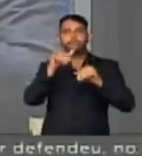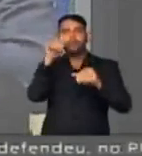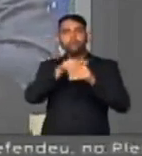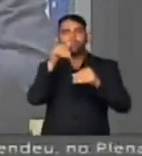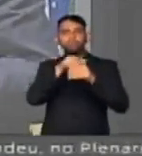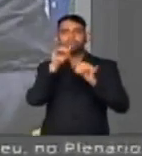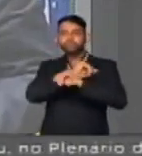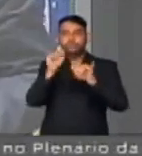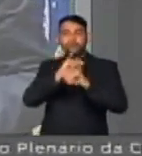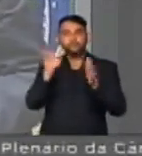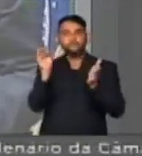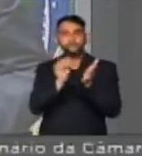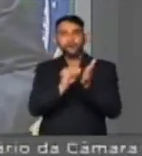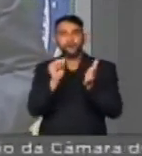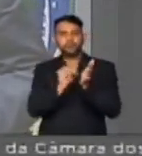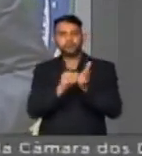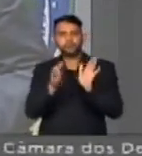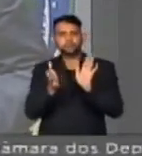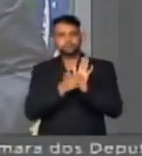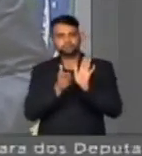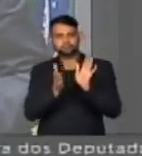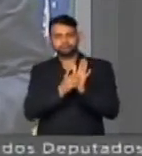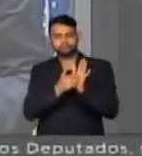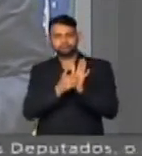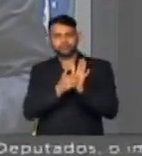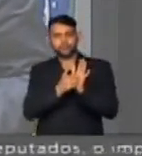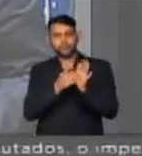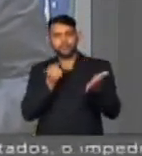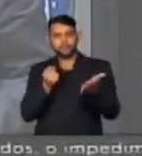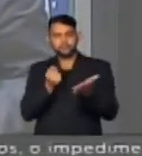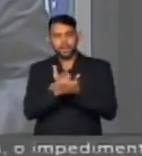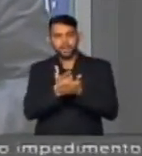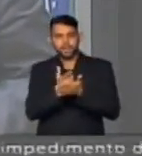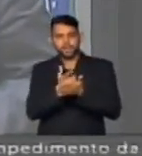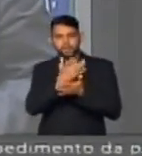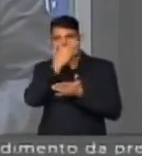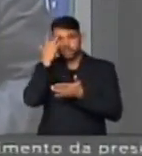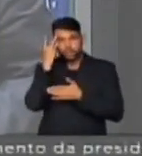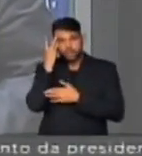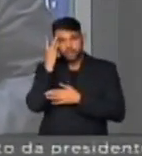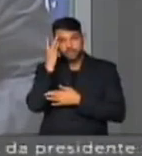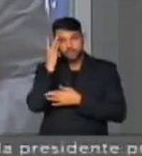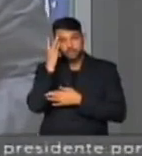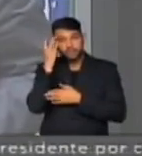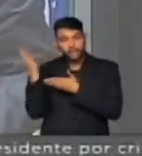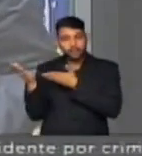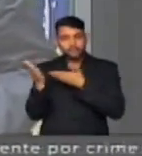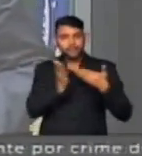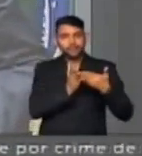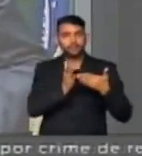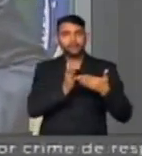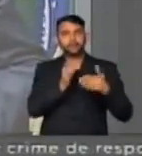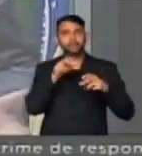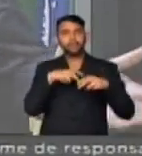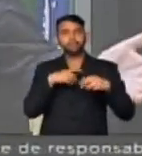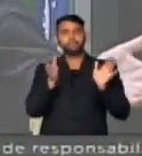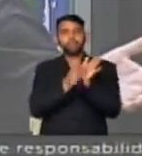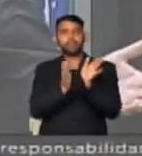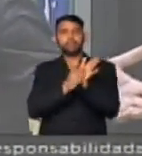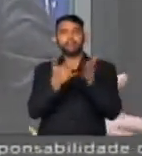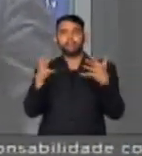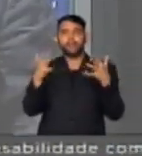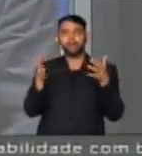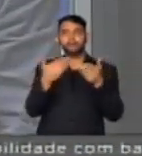com a escassez das palmas, tem que pagar mãos desse jeito para receber alguns aplausos.